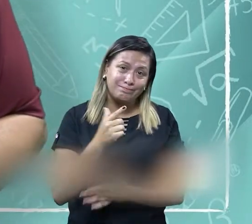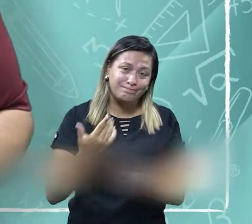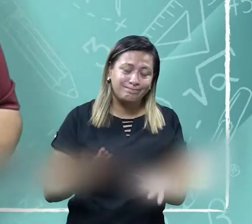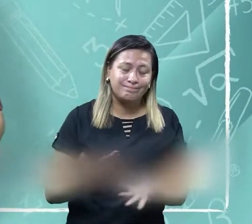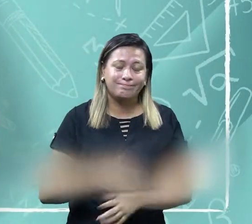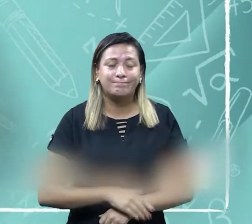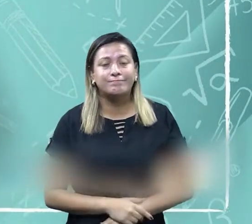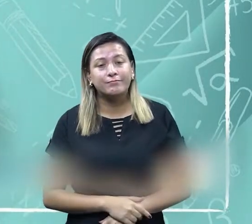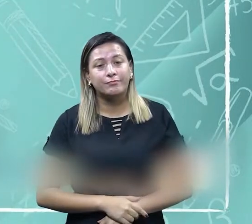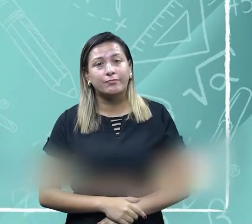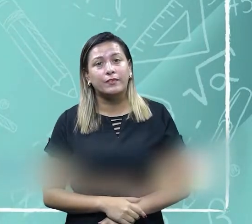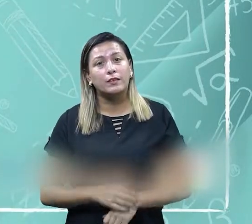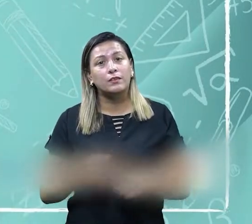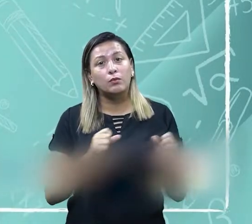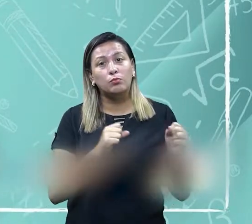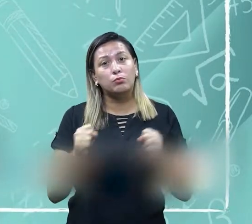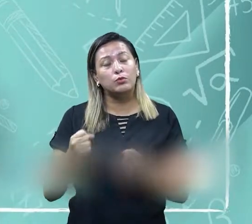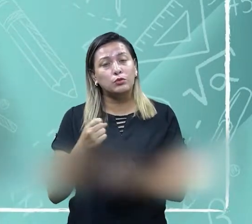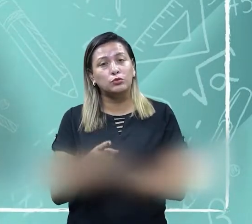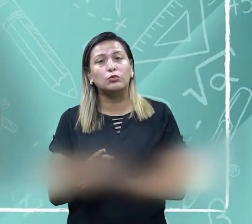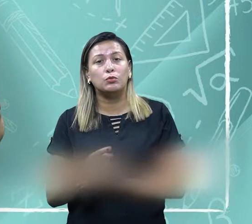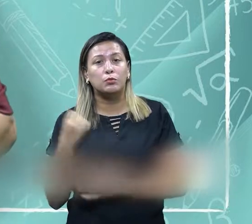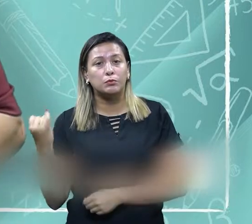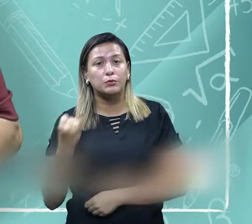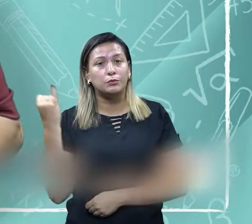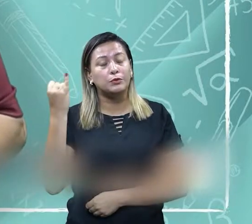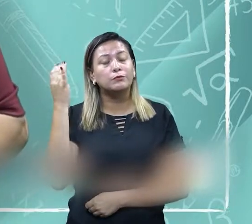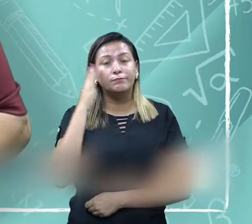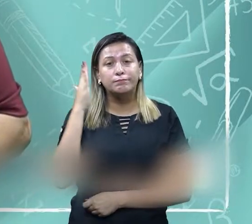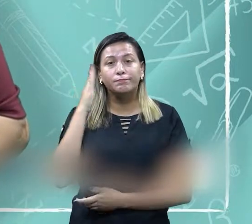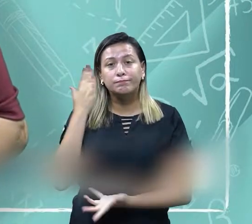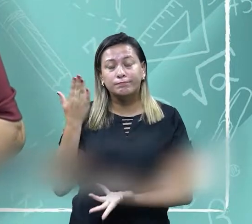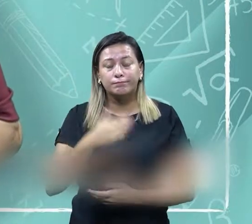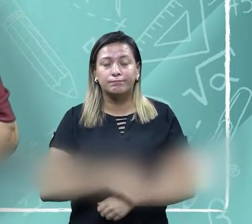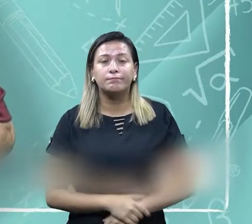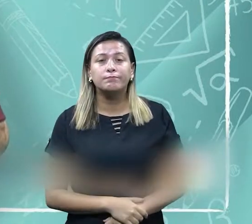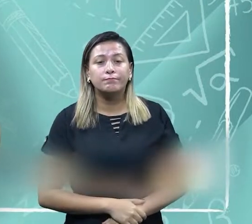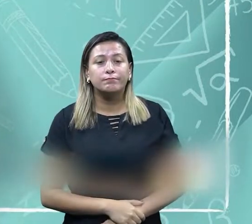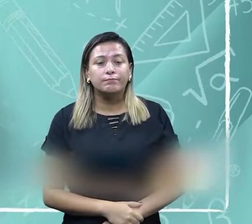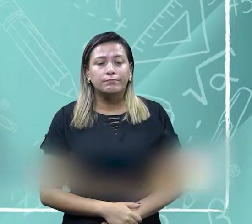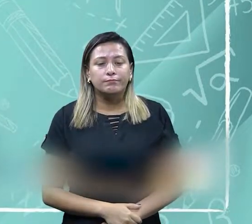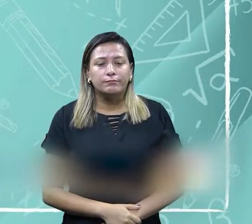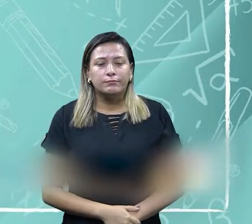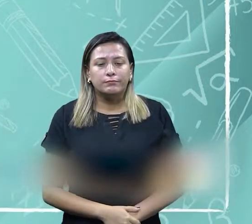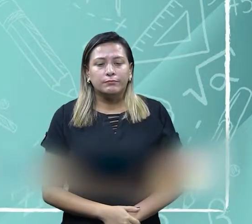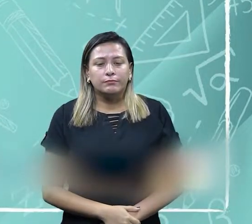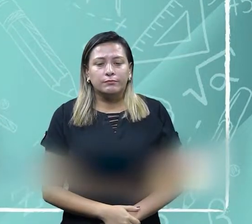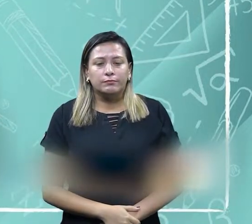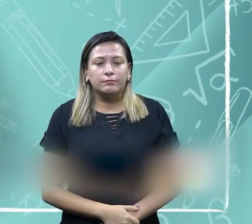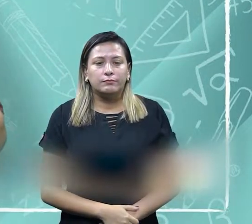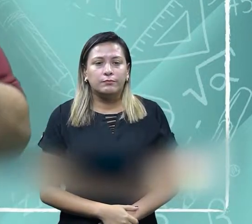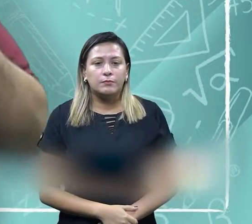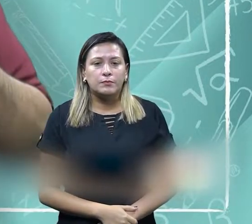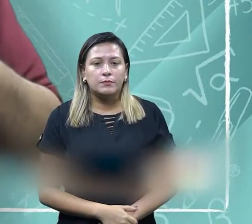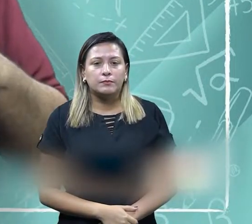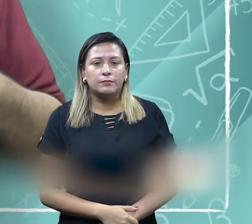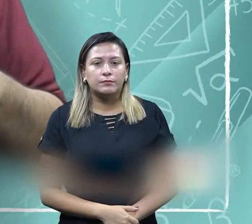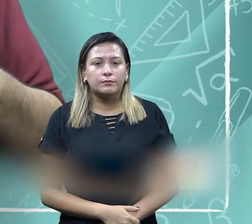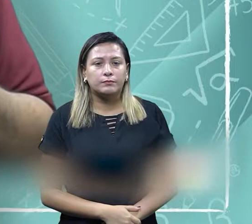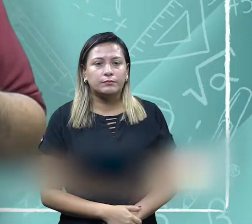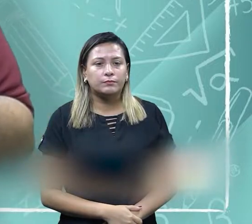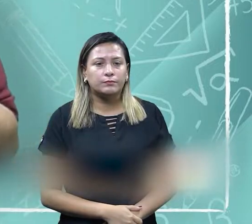poder de compra é muito importante você entender com relação ao processo de exportação. Nível